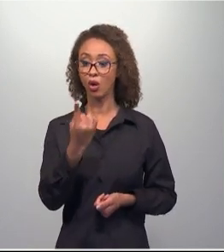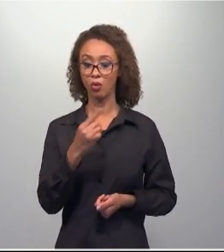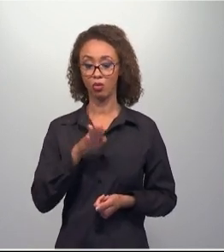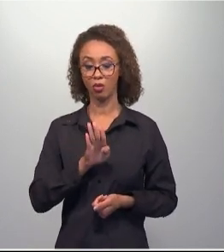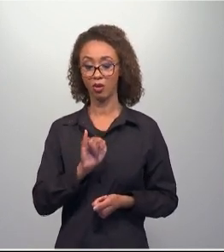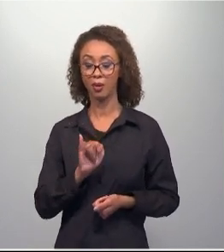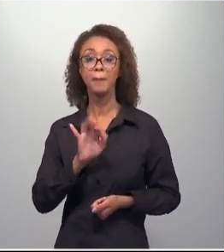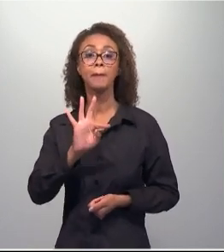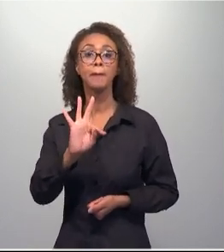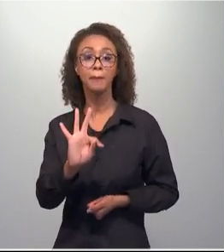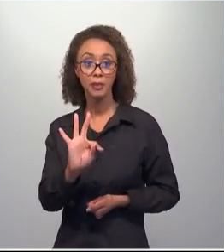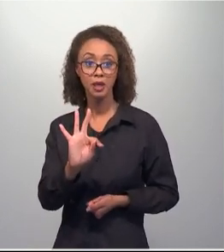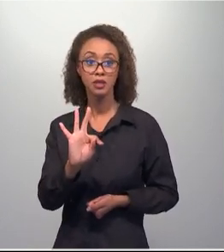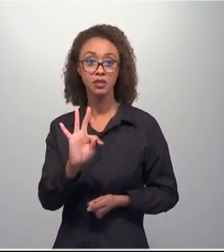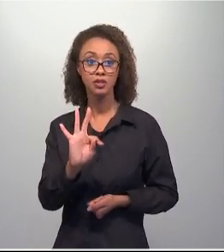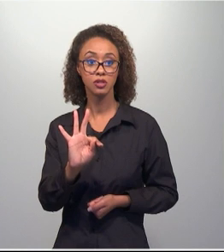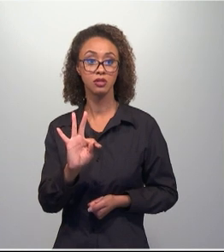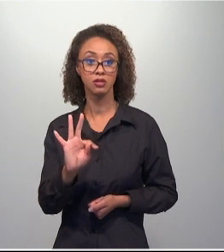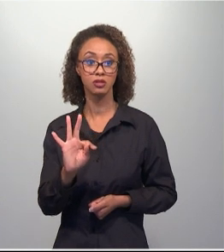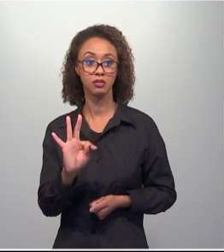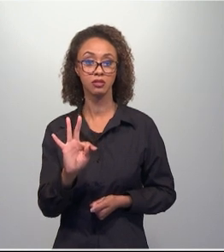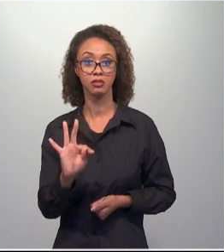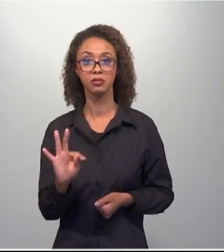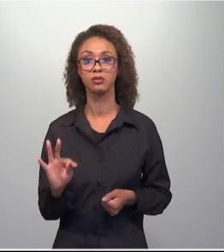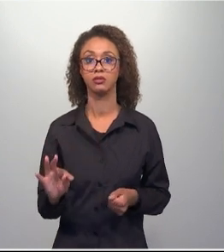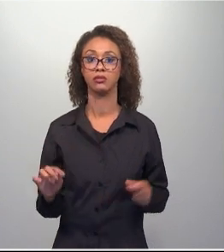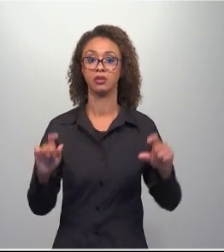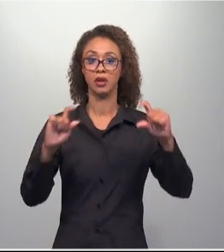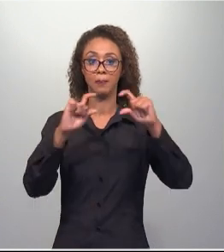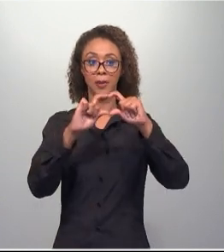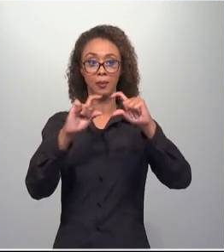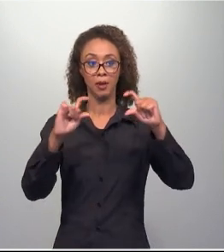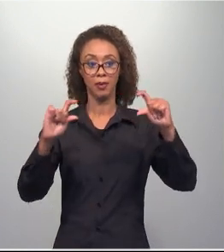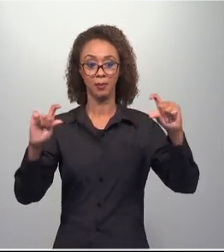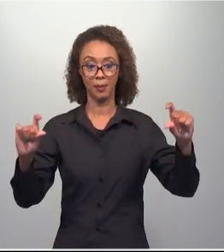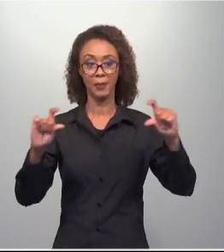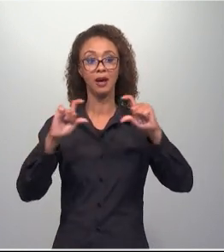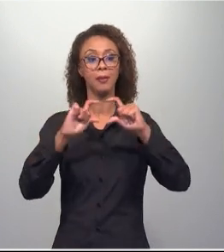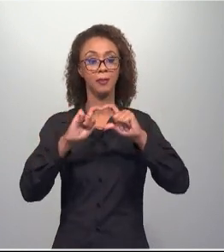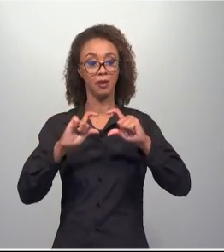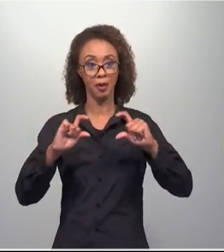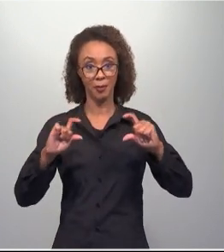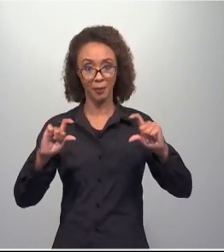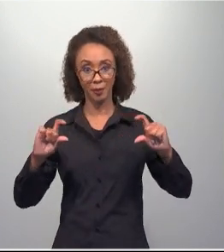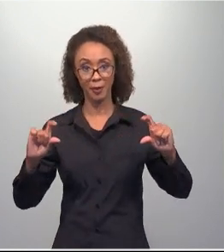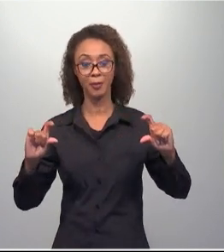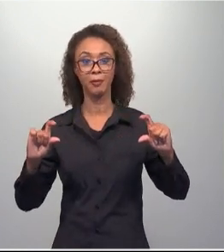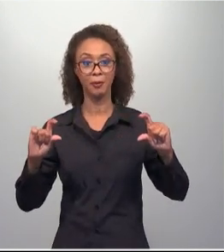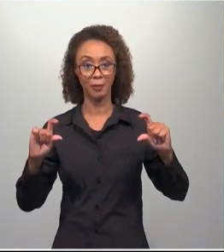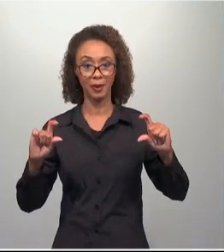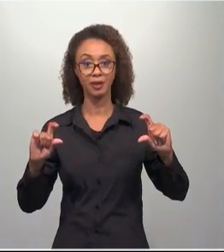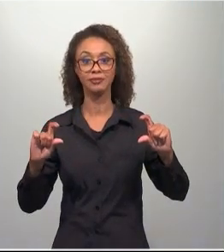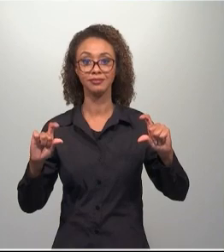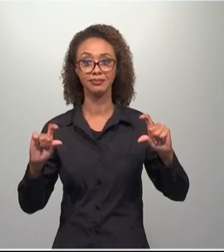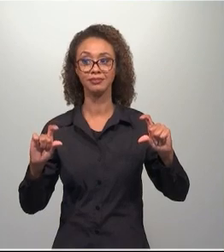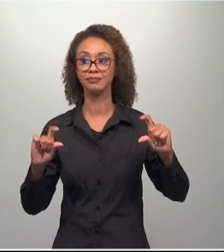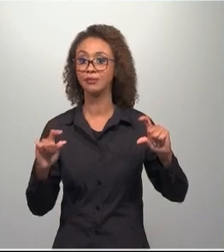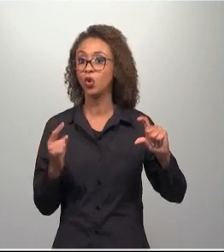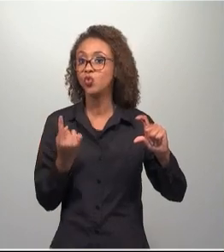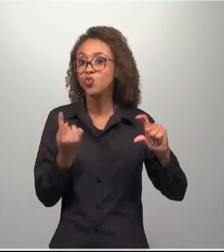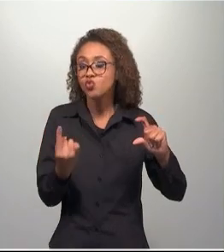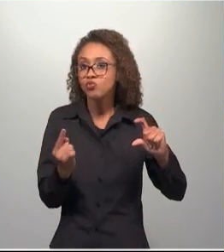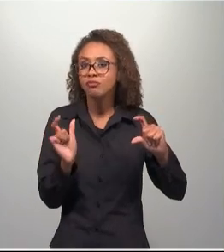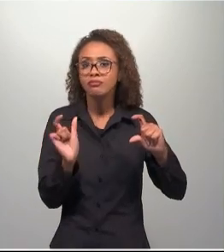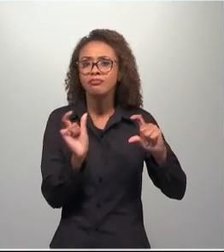entre entre elementos vizinhos então acho que esse número do próximo só muda um